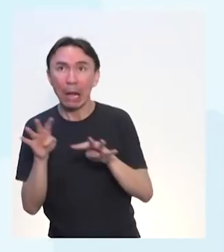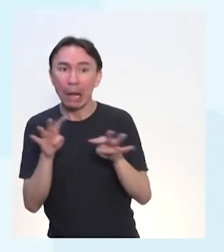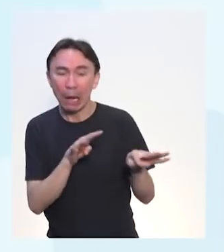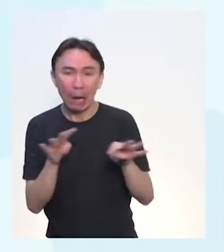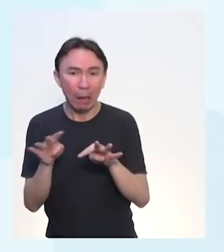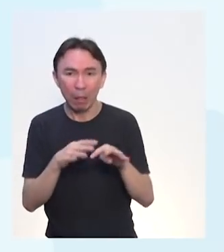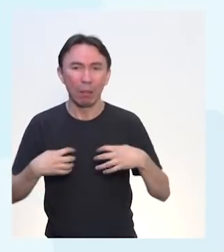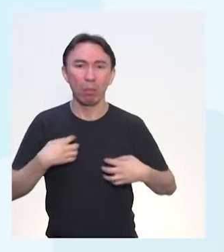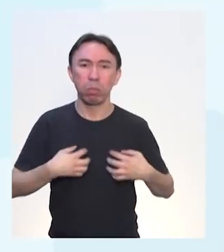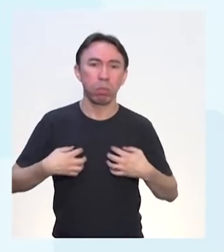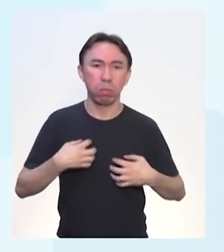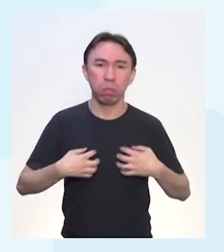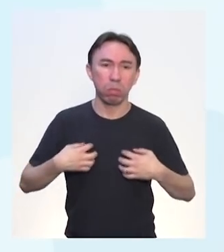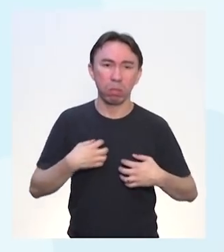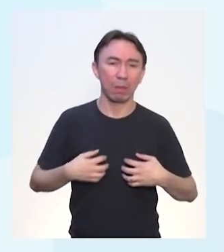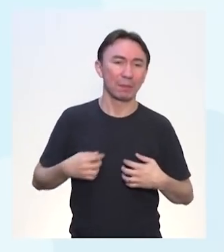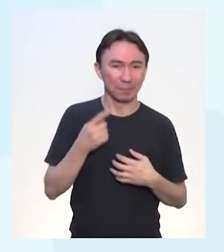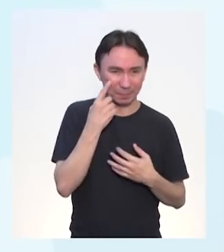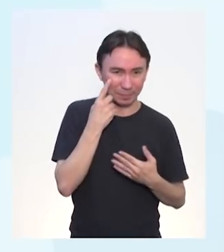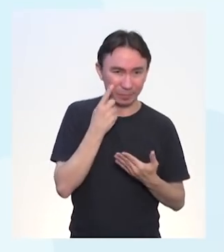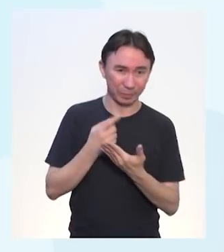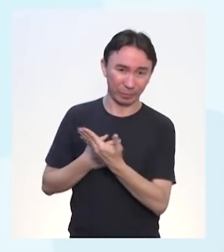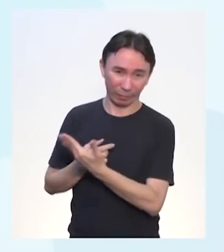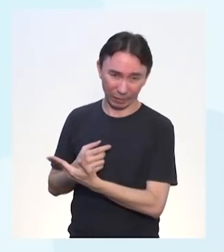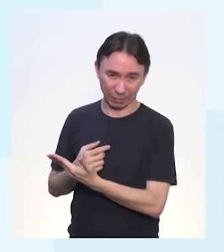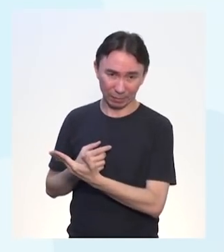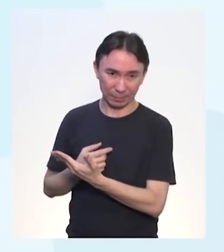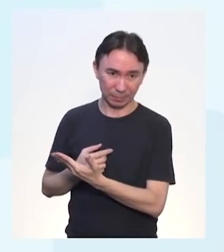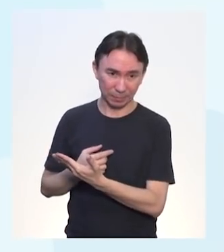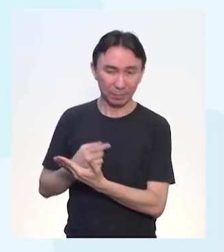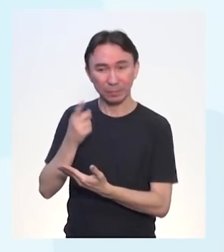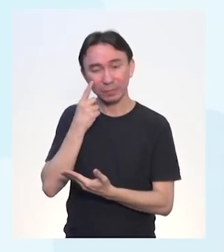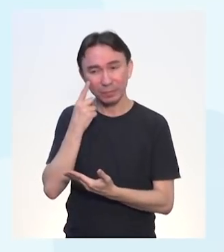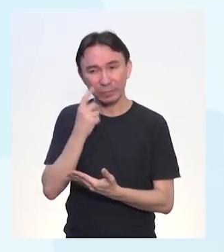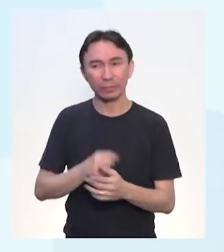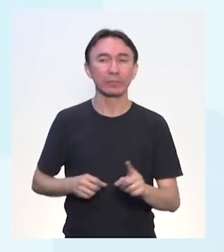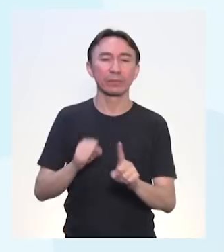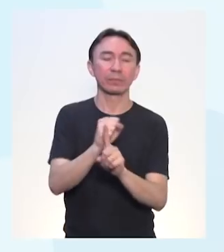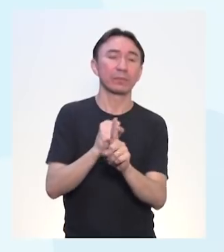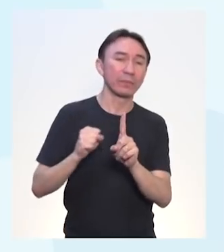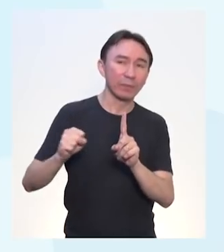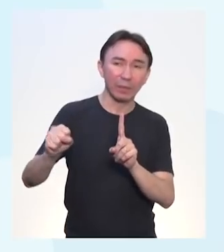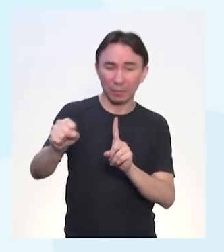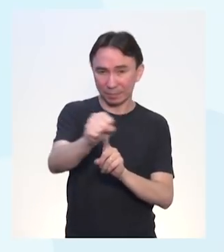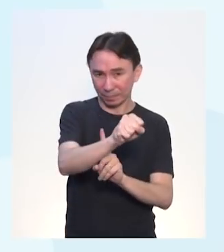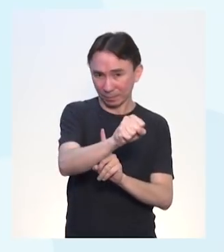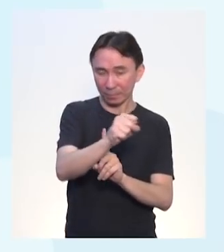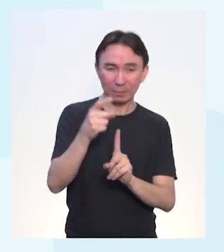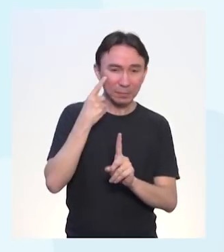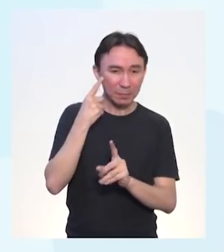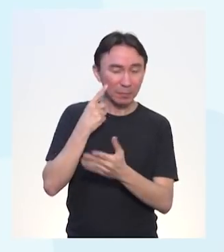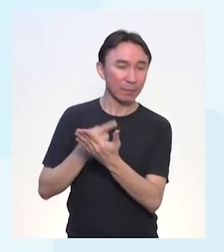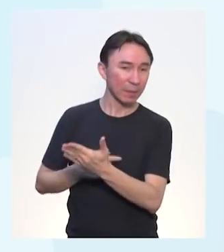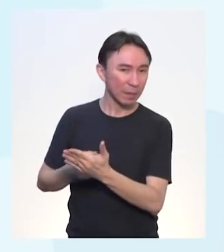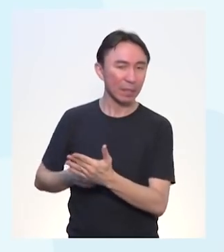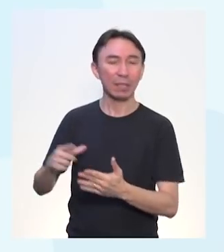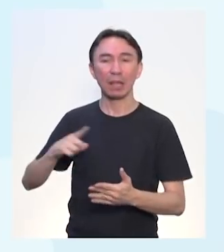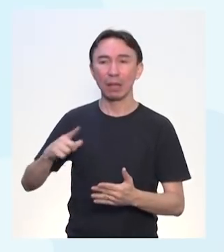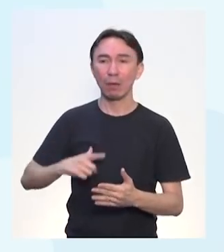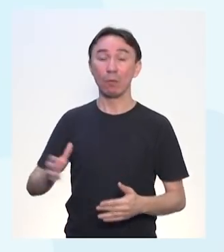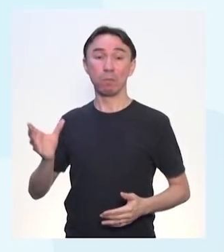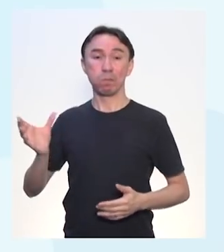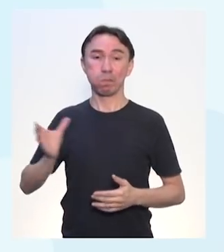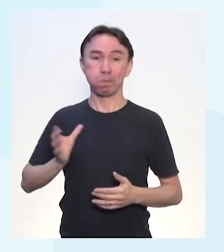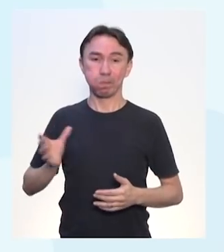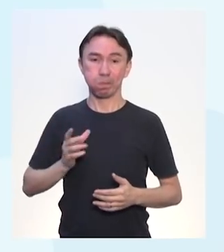principais marcas desse filme. A sociedade verticalizada, que eu já falei para vocês, a elite no céu, os trabalhadores